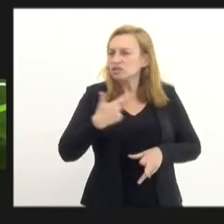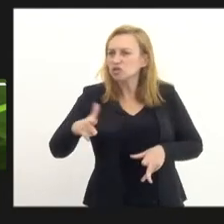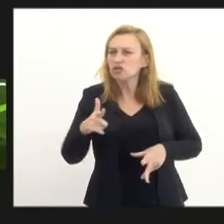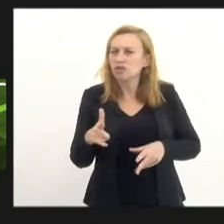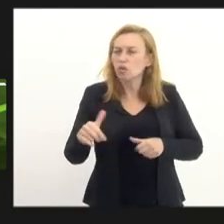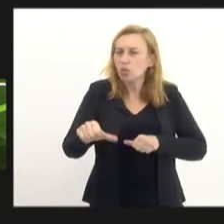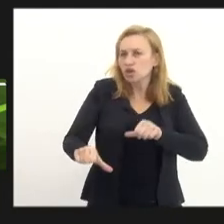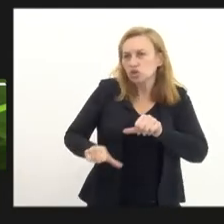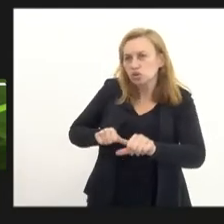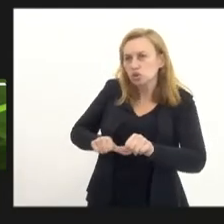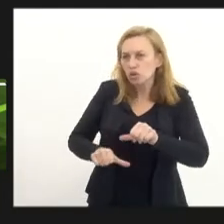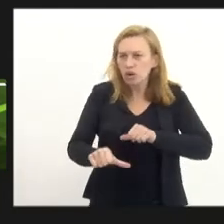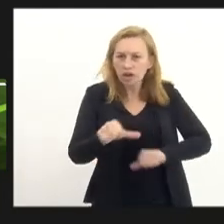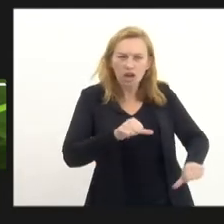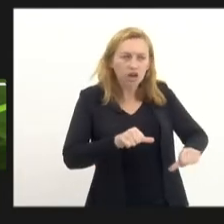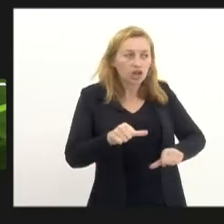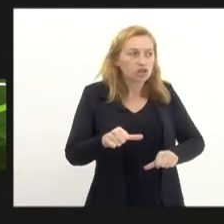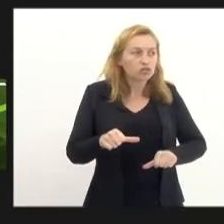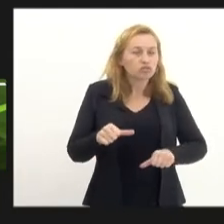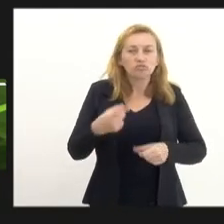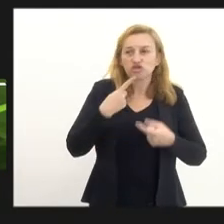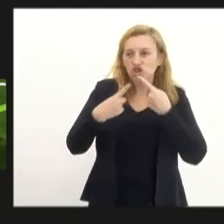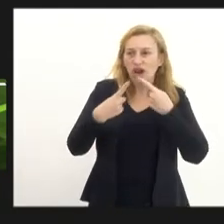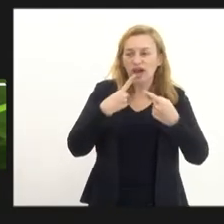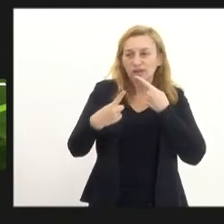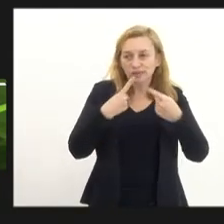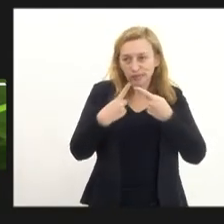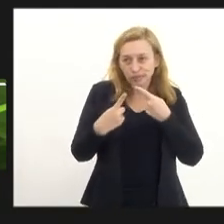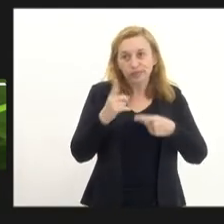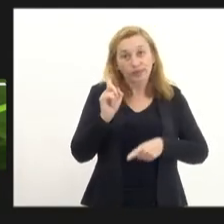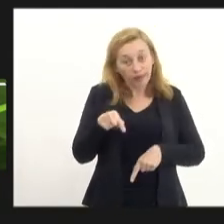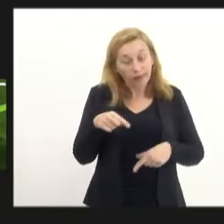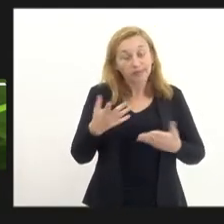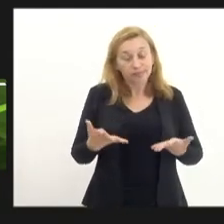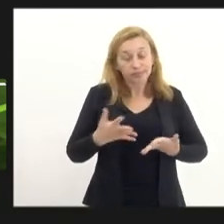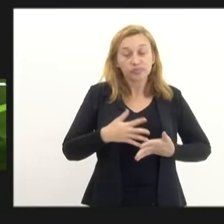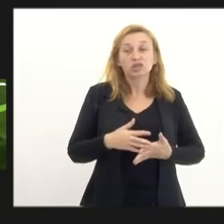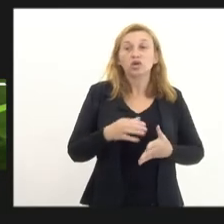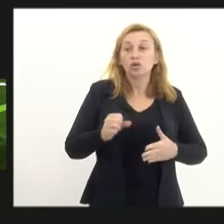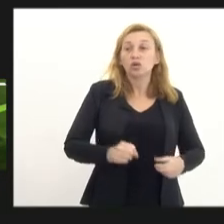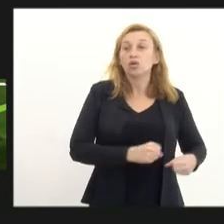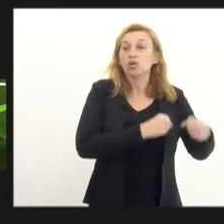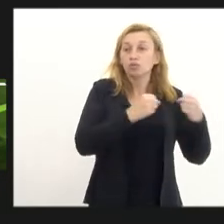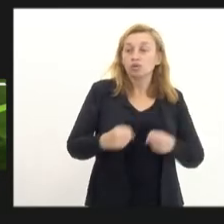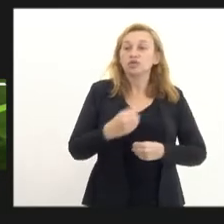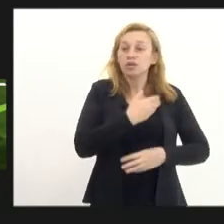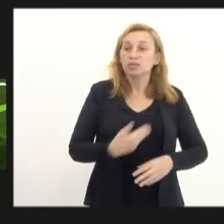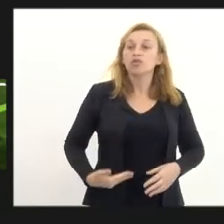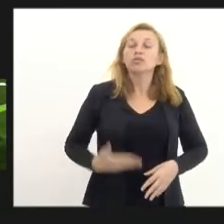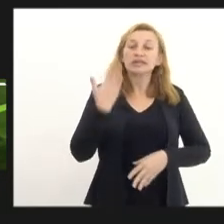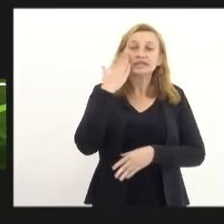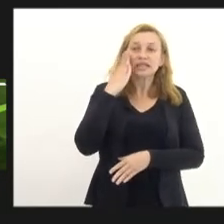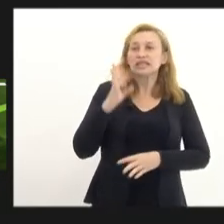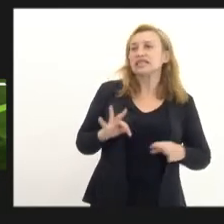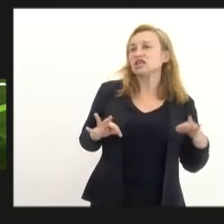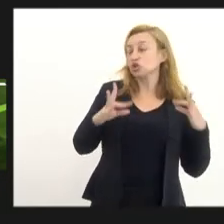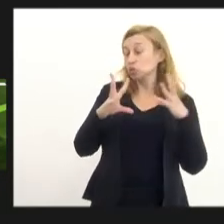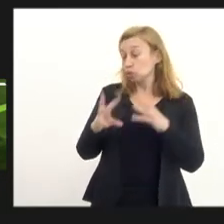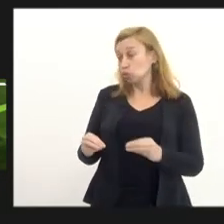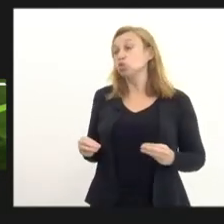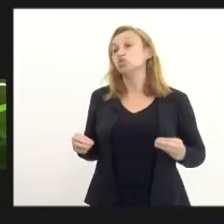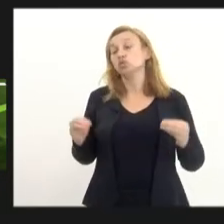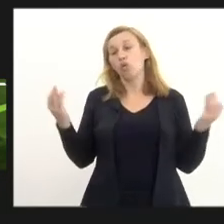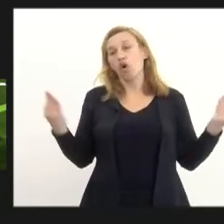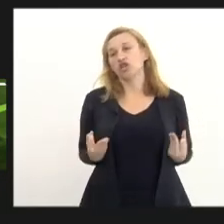uma troca, um diálogo, né? A gente, quer dizer, o poder público entende que